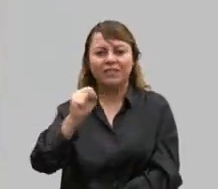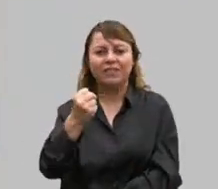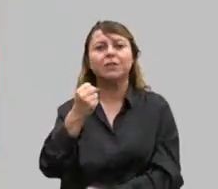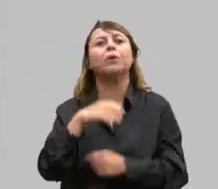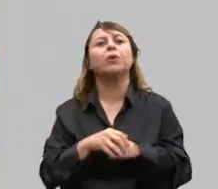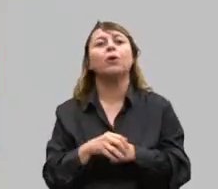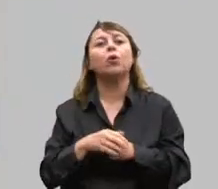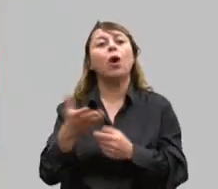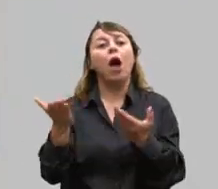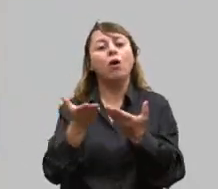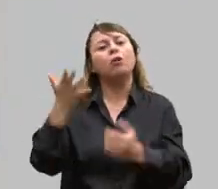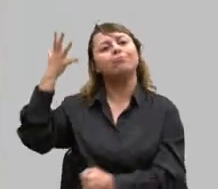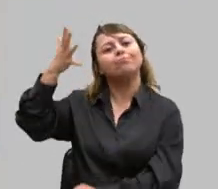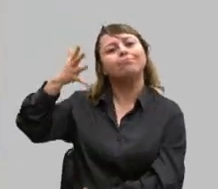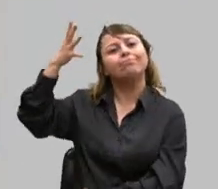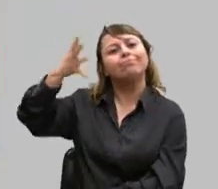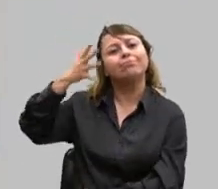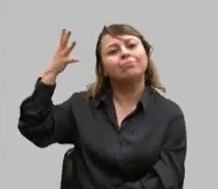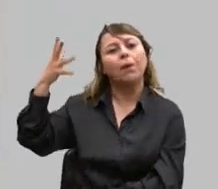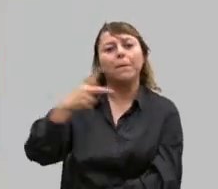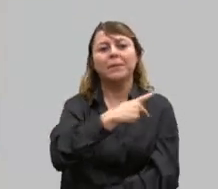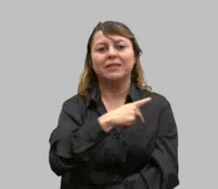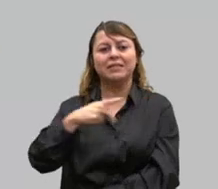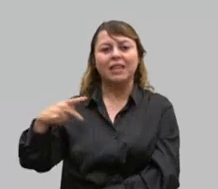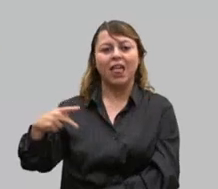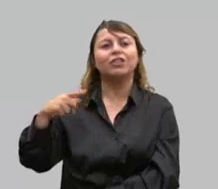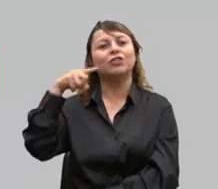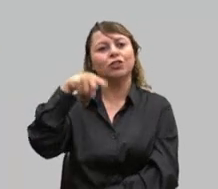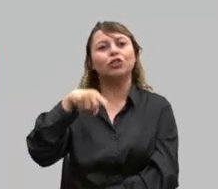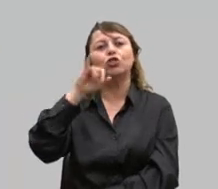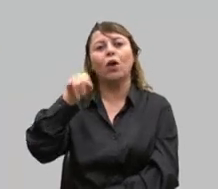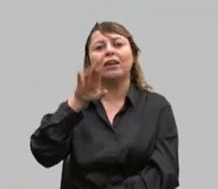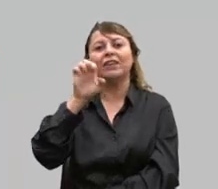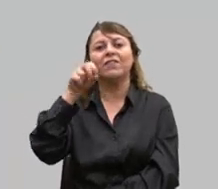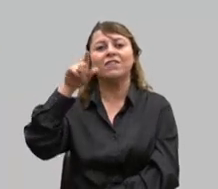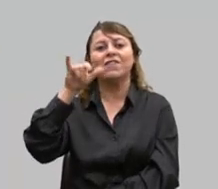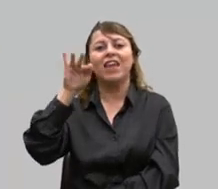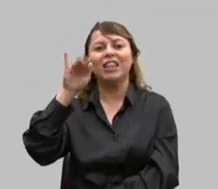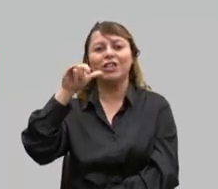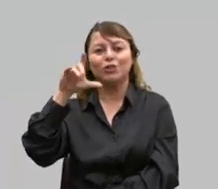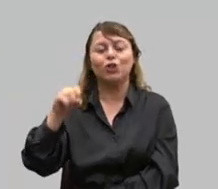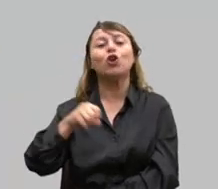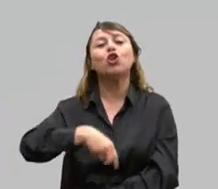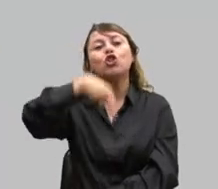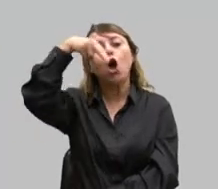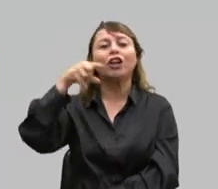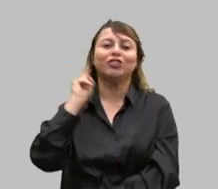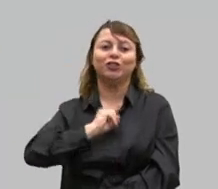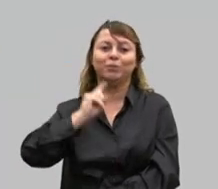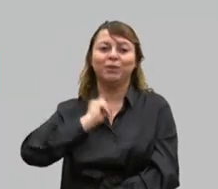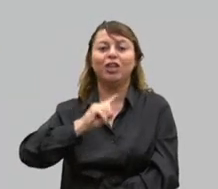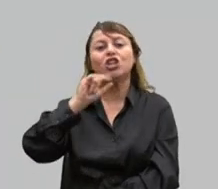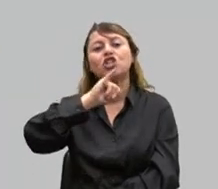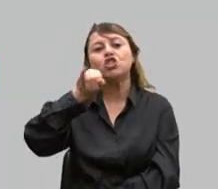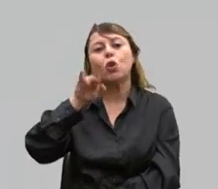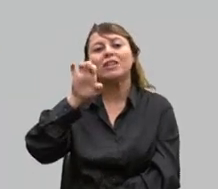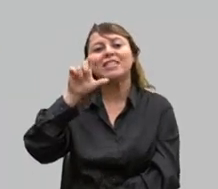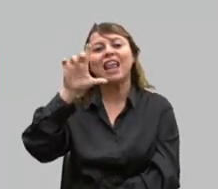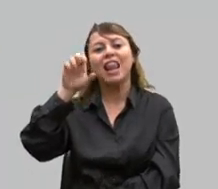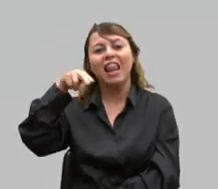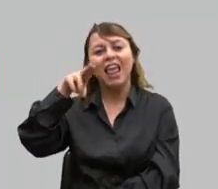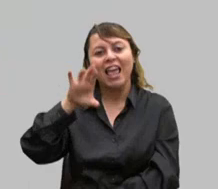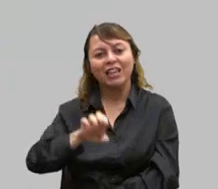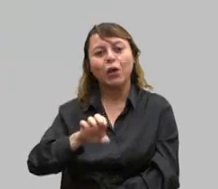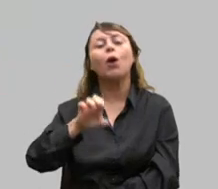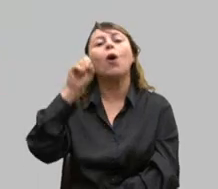o uso da palavra presente da Câmara Municipal de Joaquim Felício lá querido do norte de Minas joycilene Câmara Caldeira do Polo